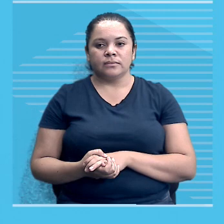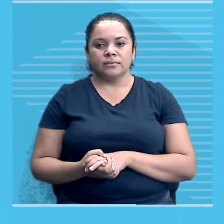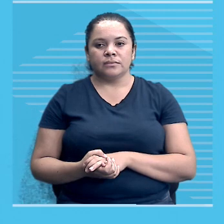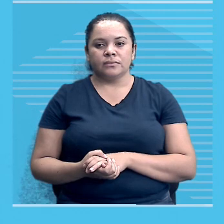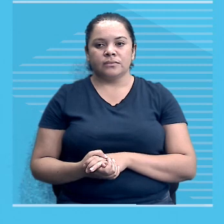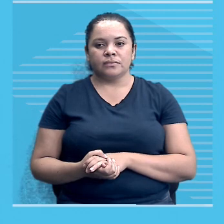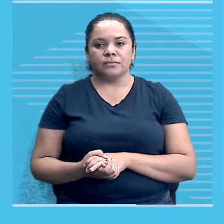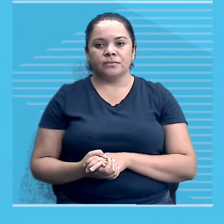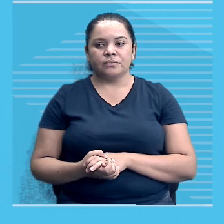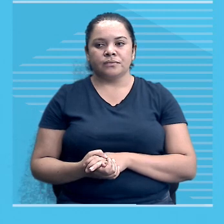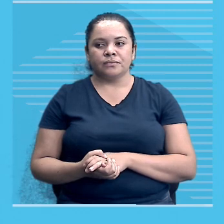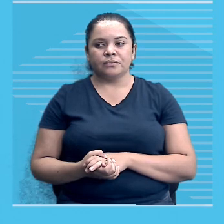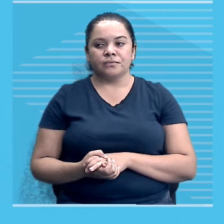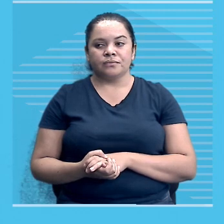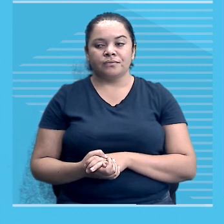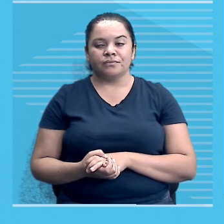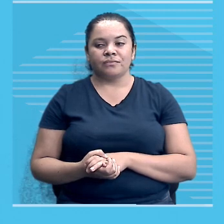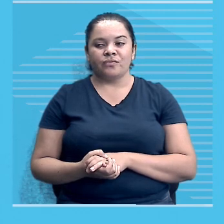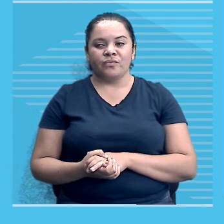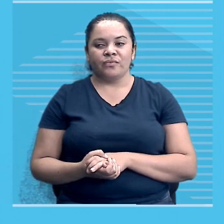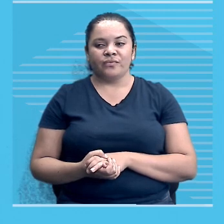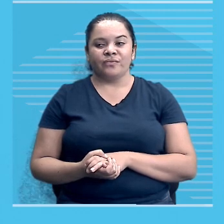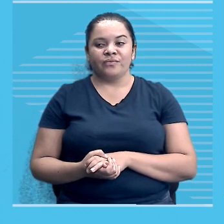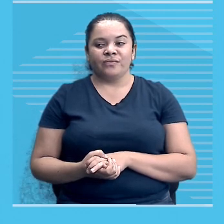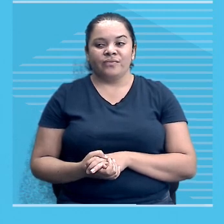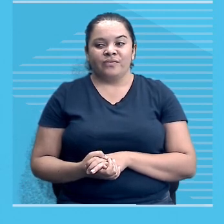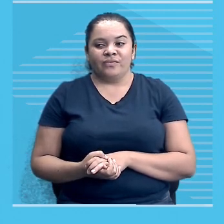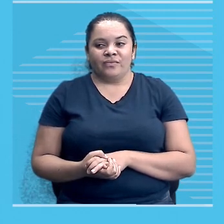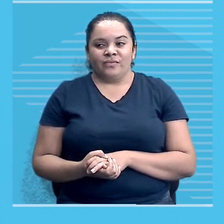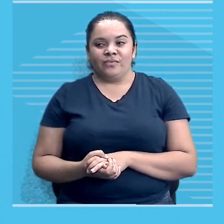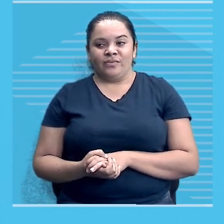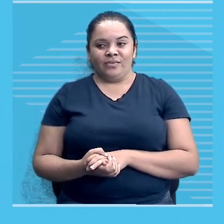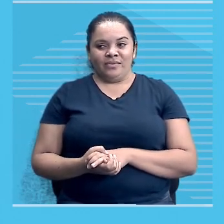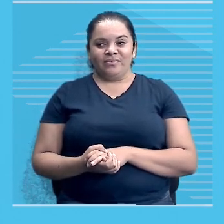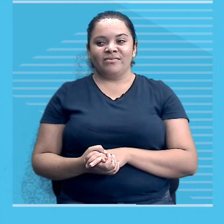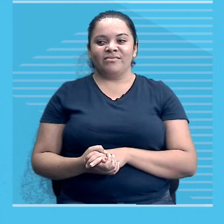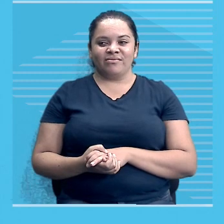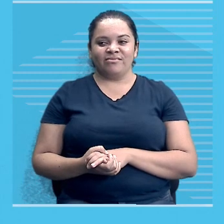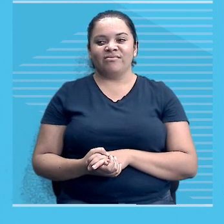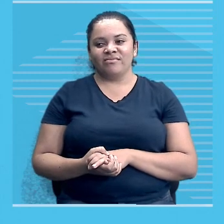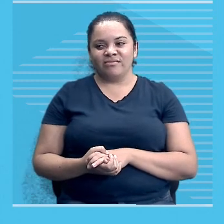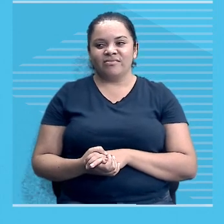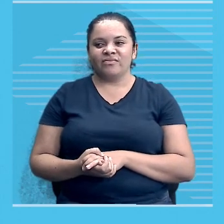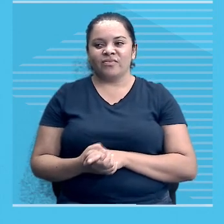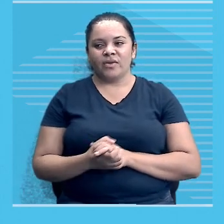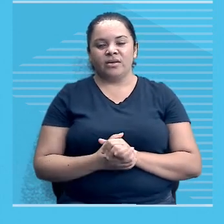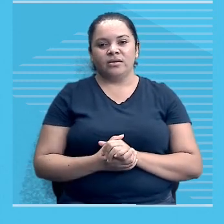E aí E aí